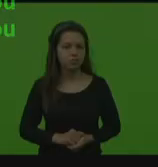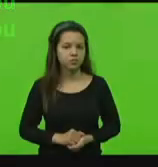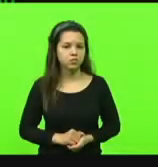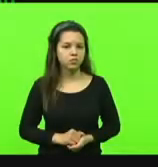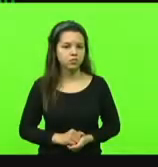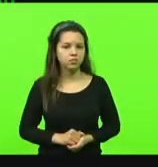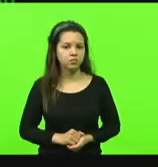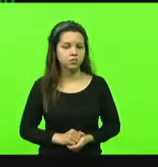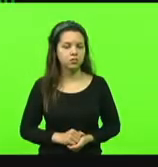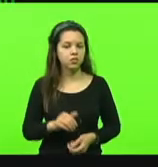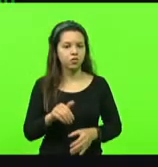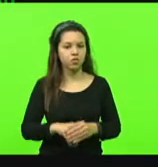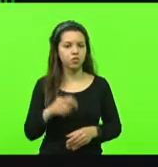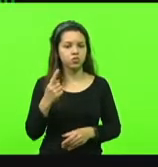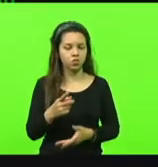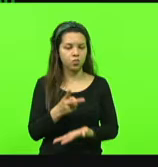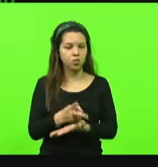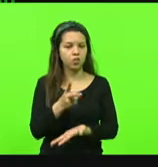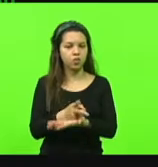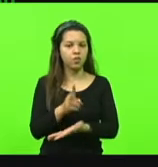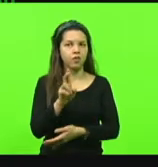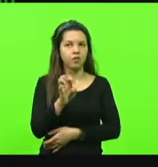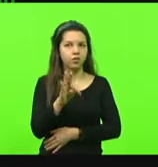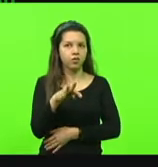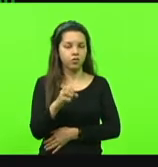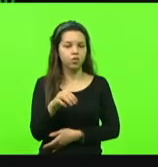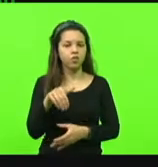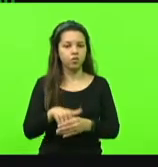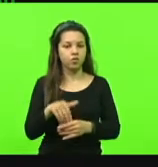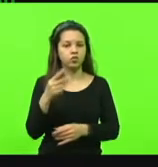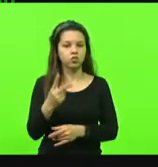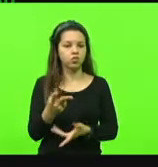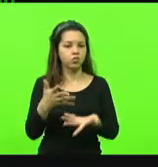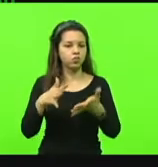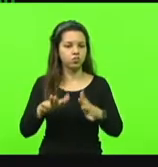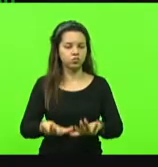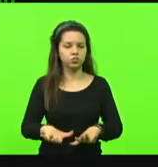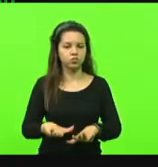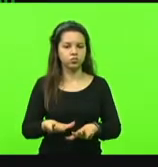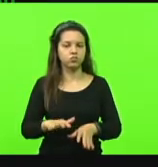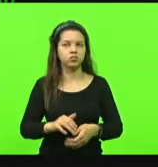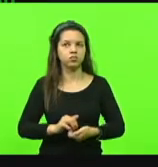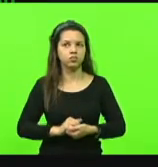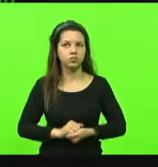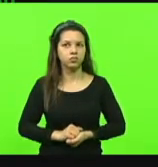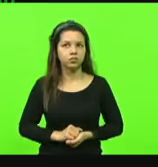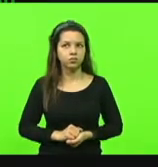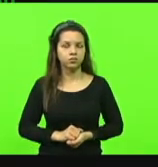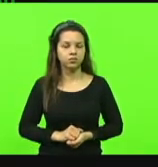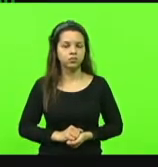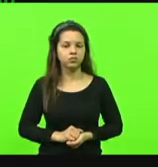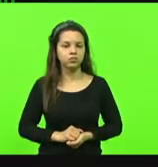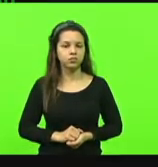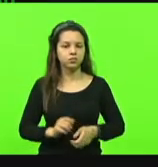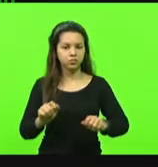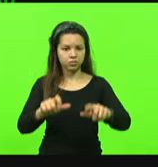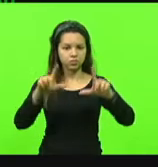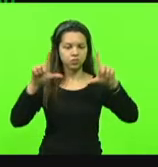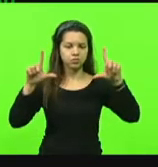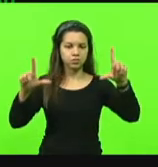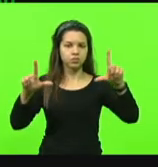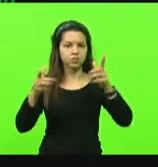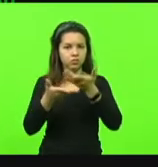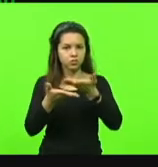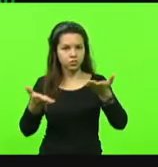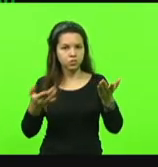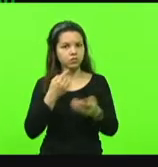Quem vota 1, mantém o veto, quem vota 2, rejeita o veto. O painel está aberto para que os senhores e senhores